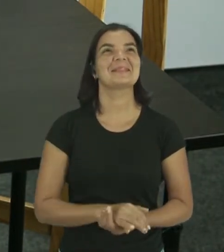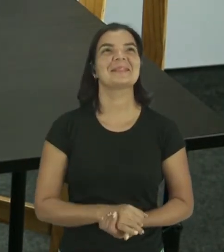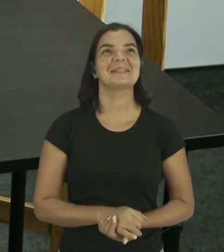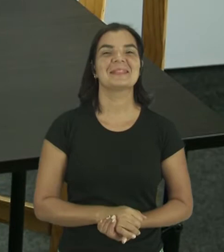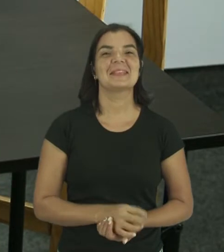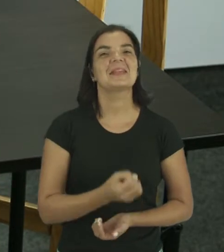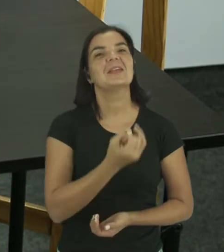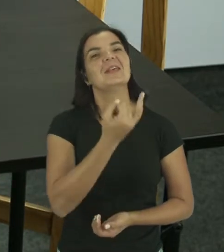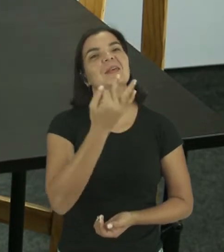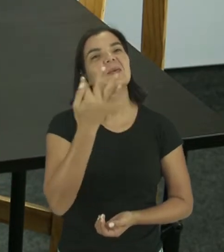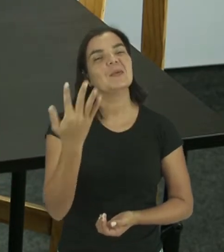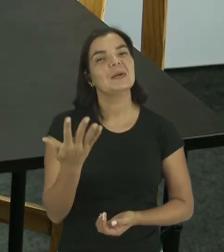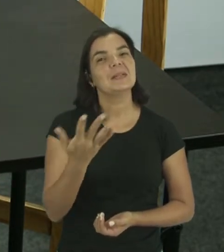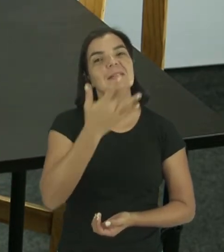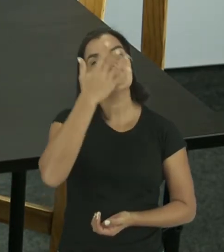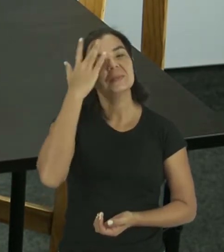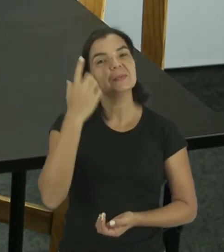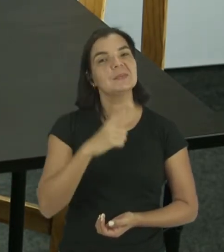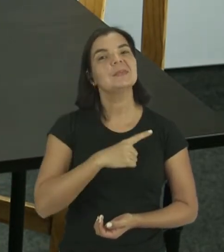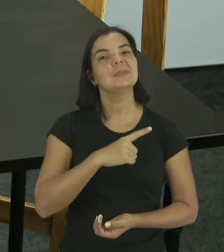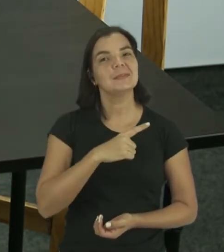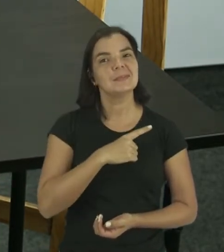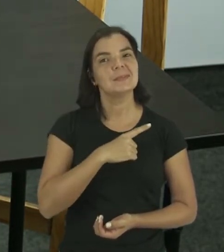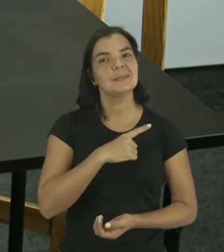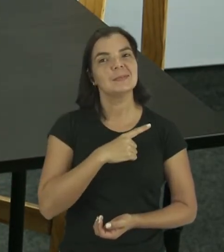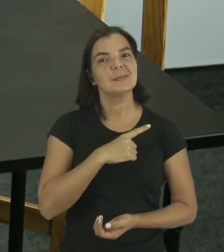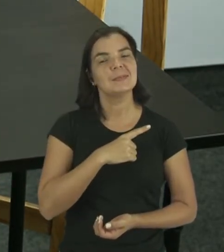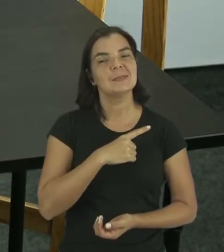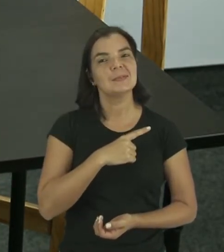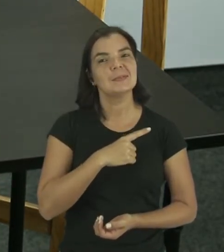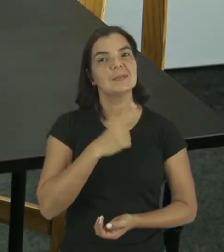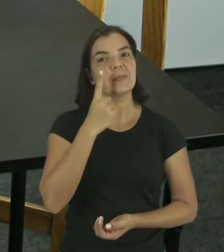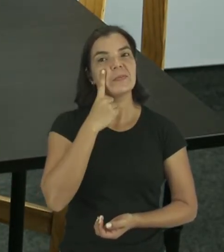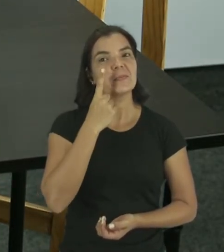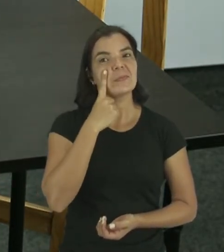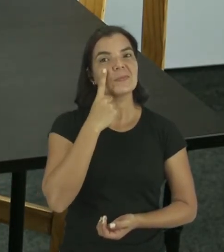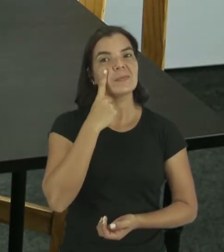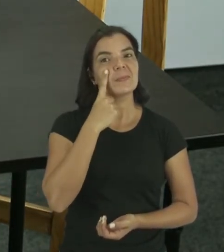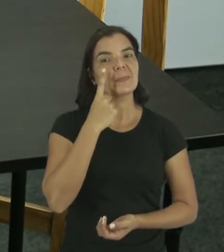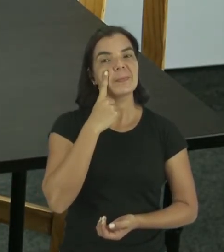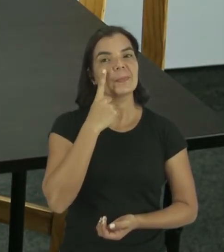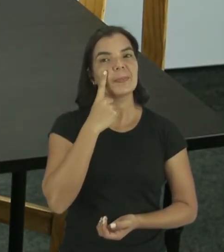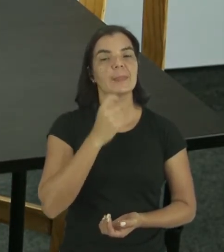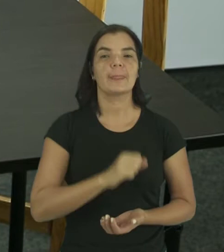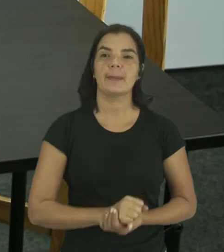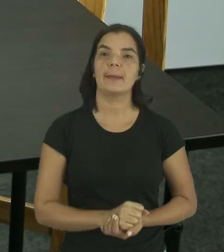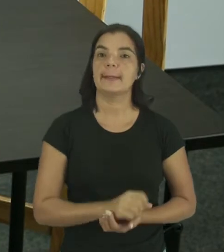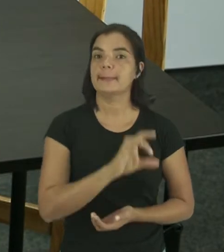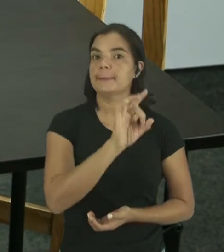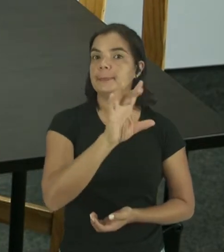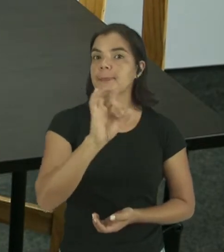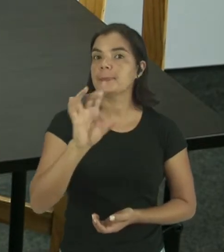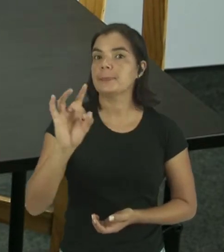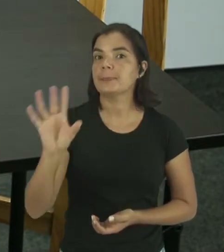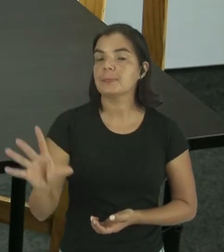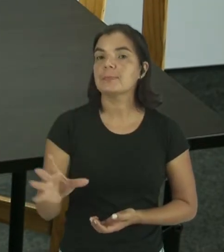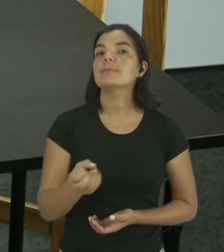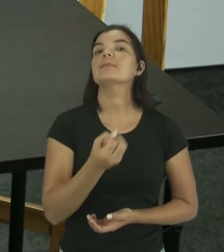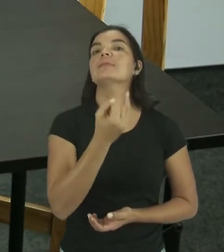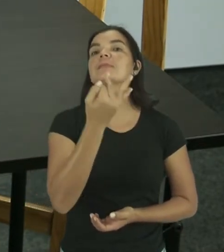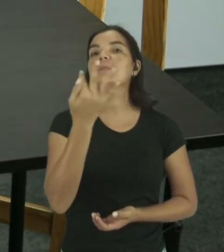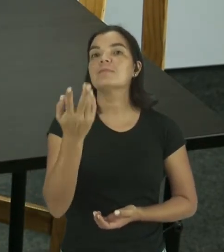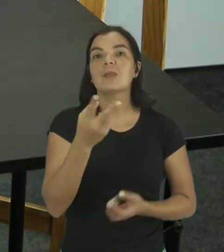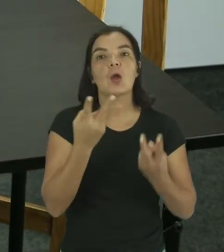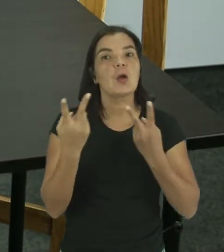só quantas cada um ficou com conta aí a cada um ficou com